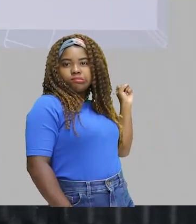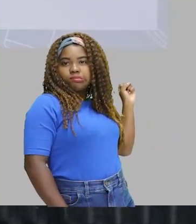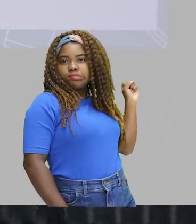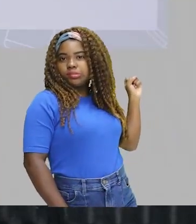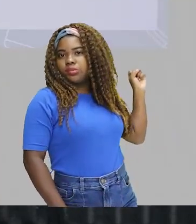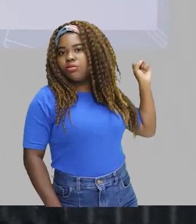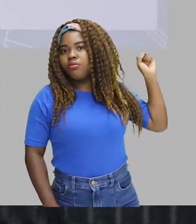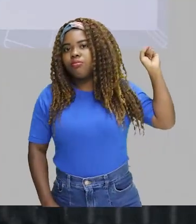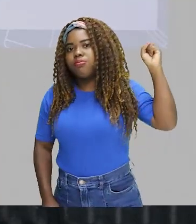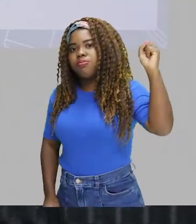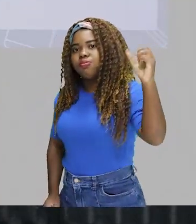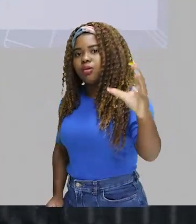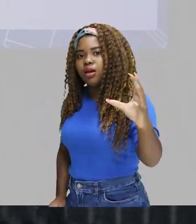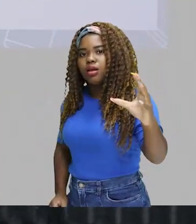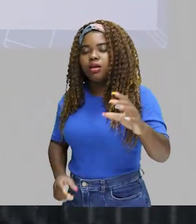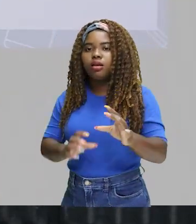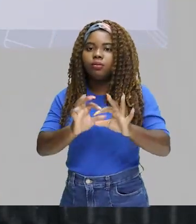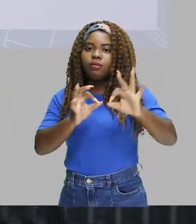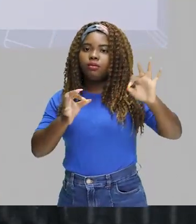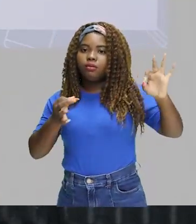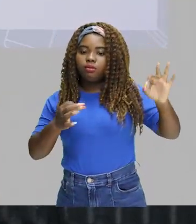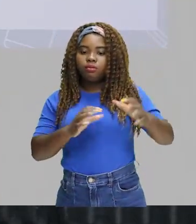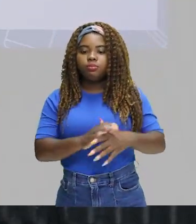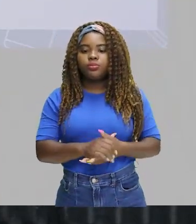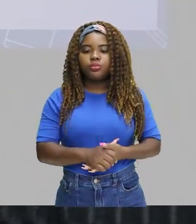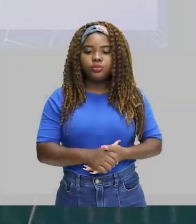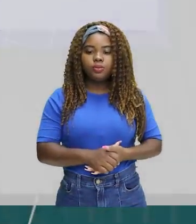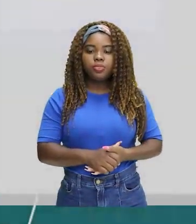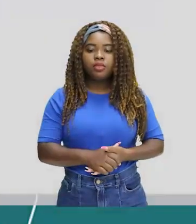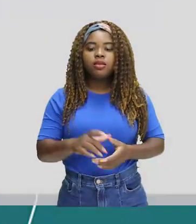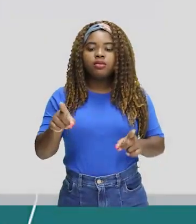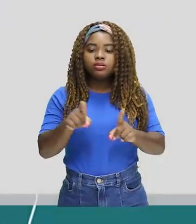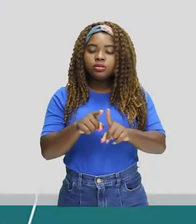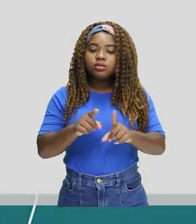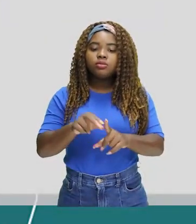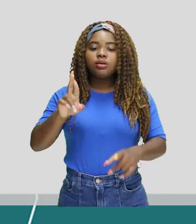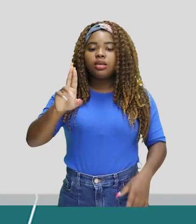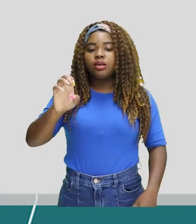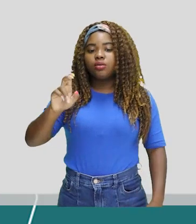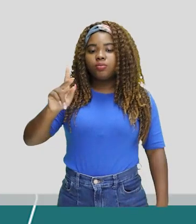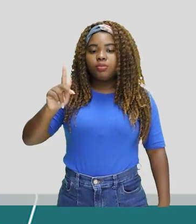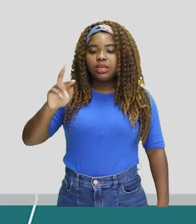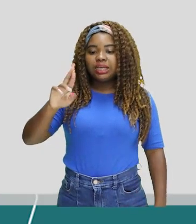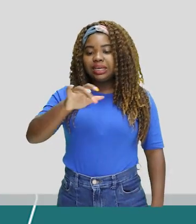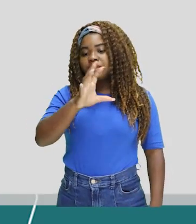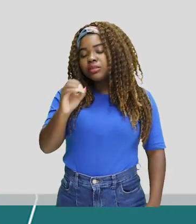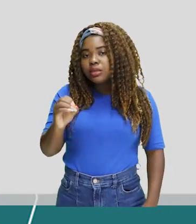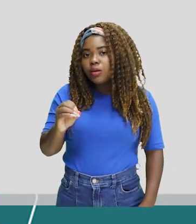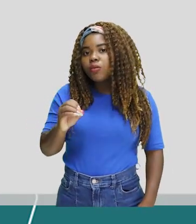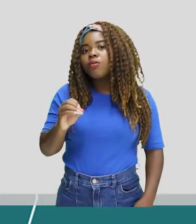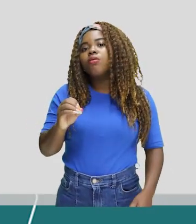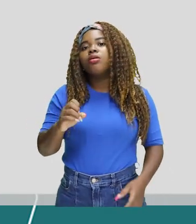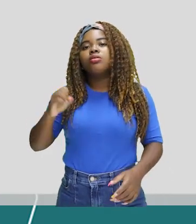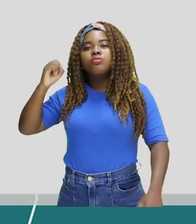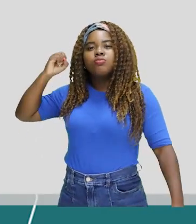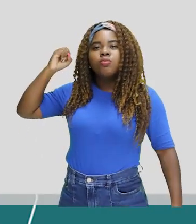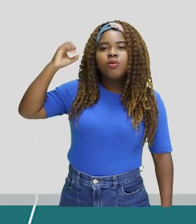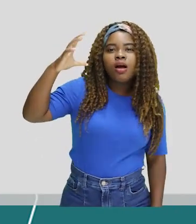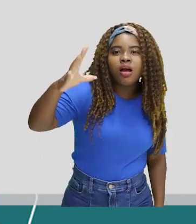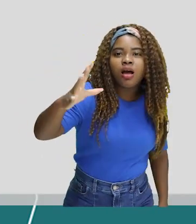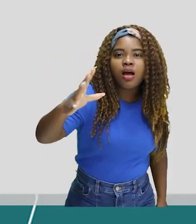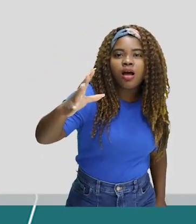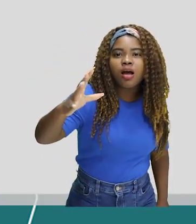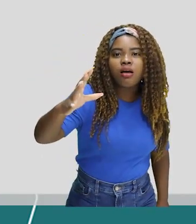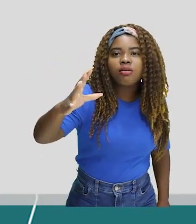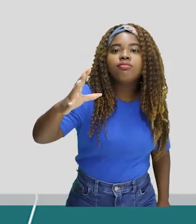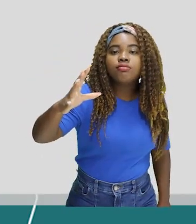esse dardo o mais distante possível. E a fase de recuperação, como eu já falei, em todas os outros arremessos e lançamentos,